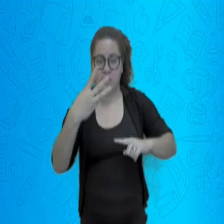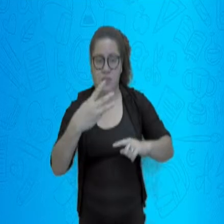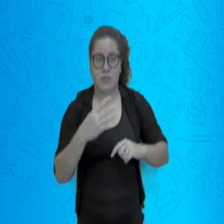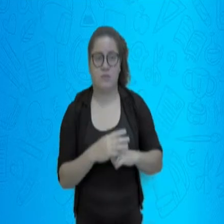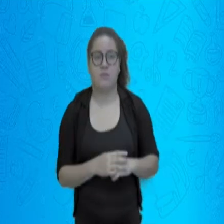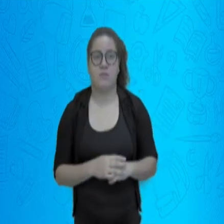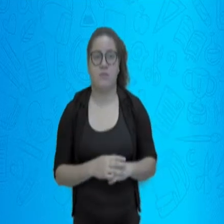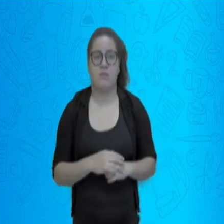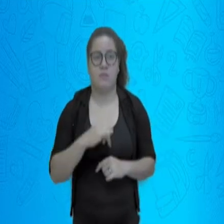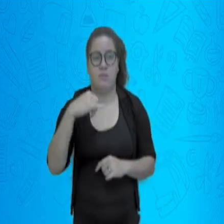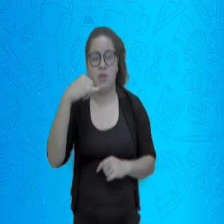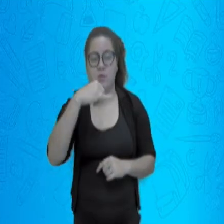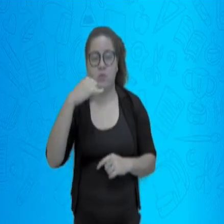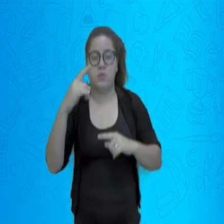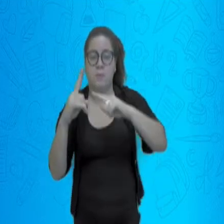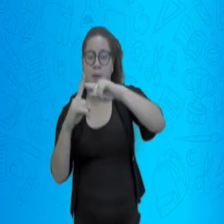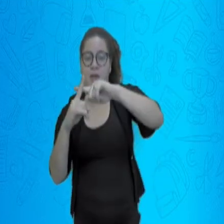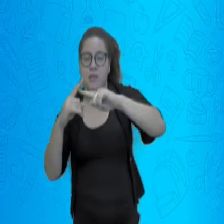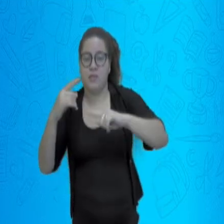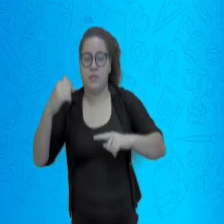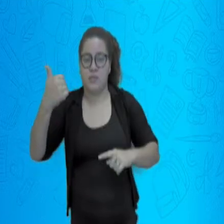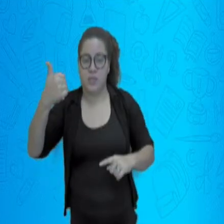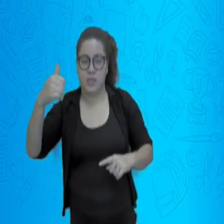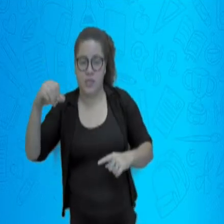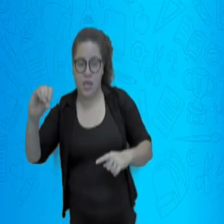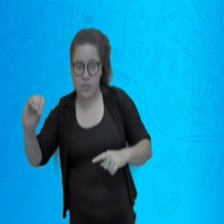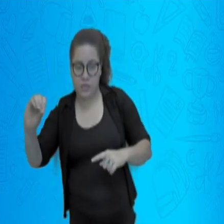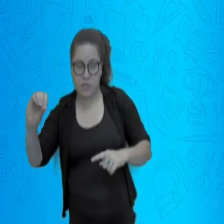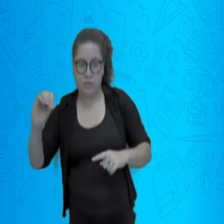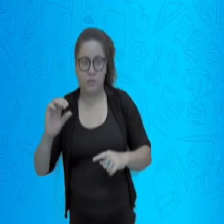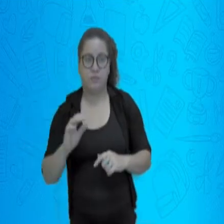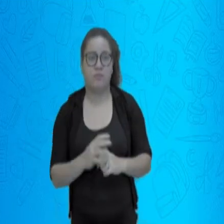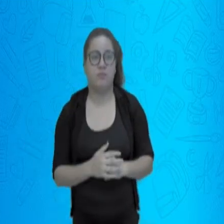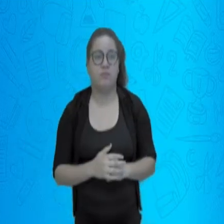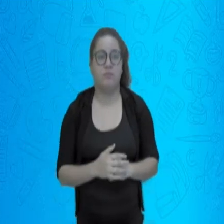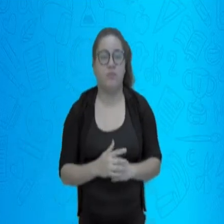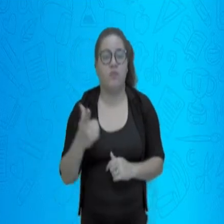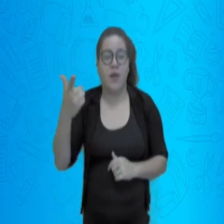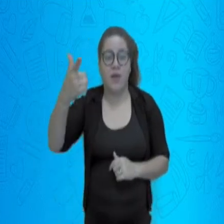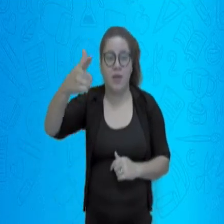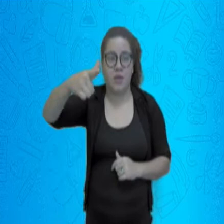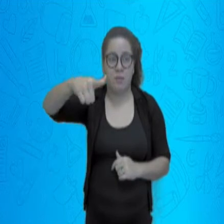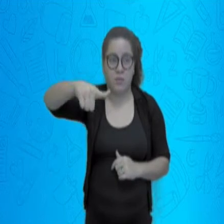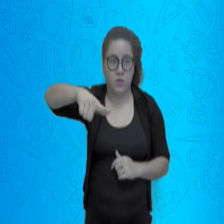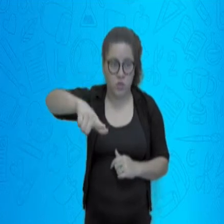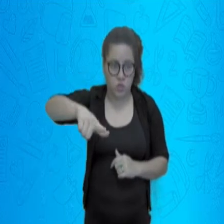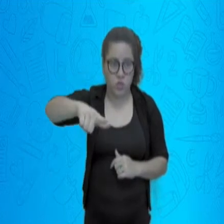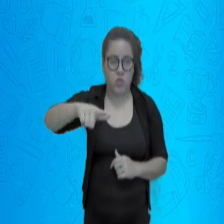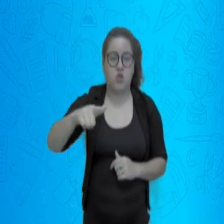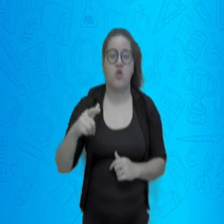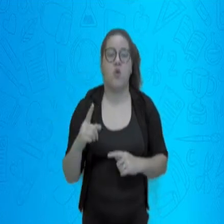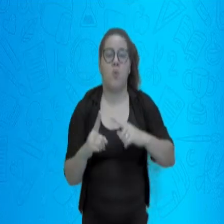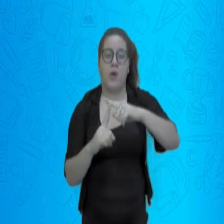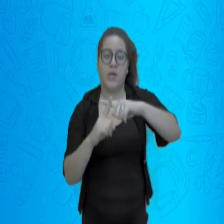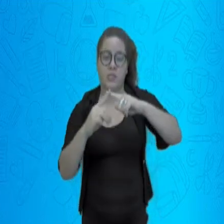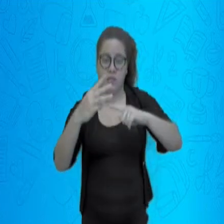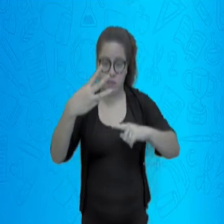menos, mais 10... Presta atenção, eu vou repetir esse mais